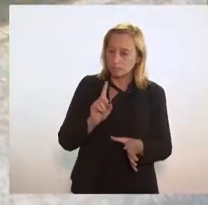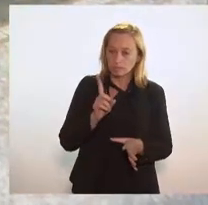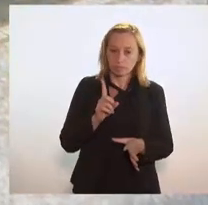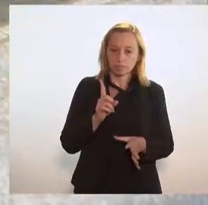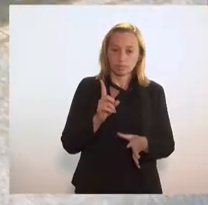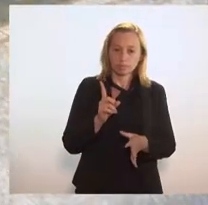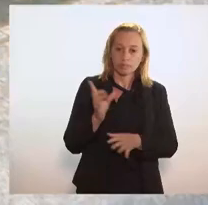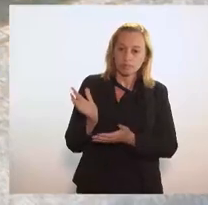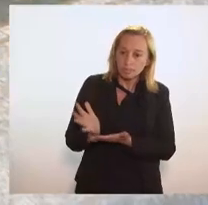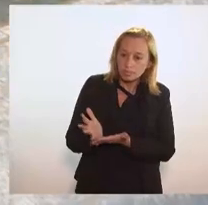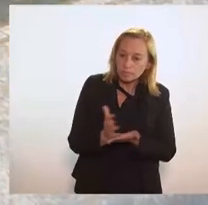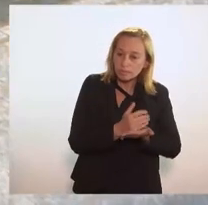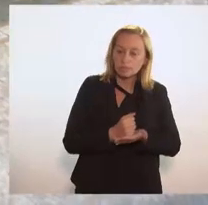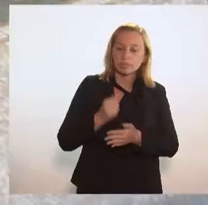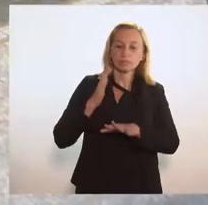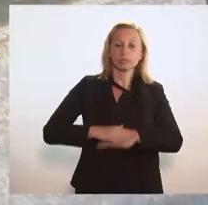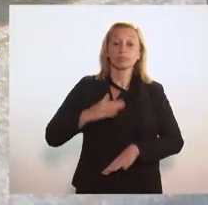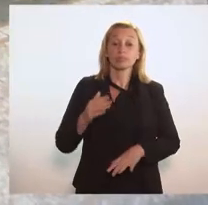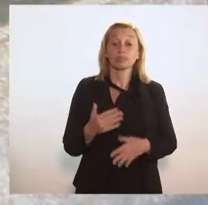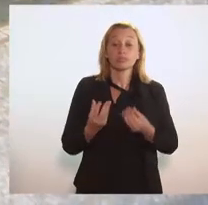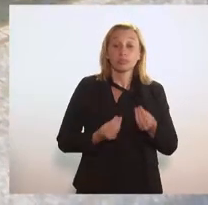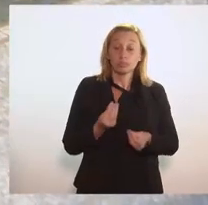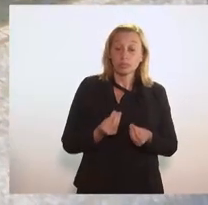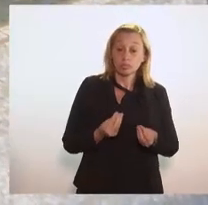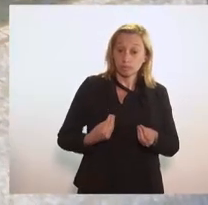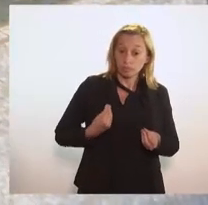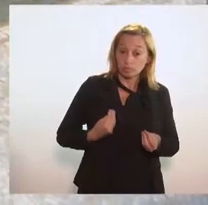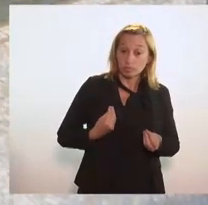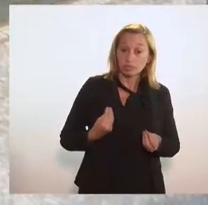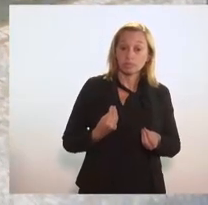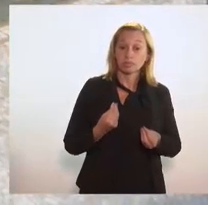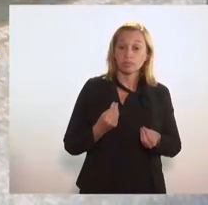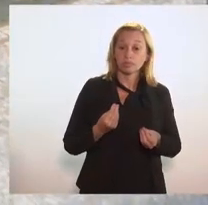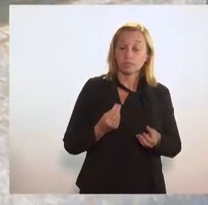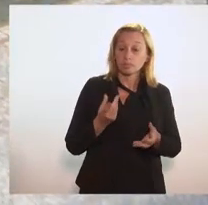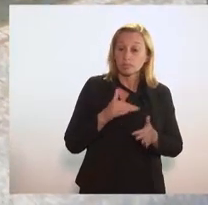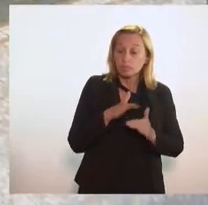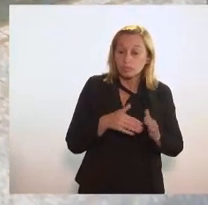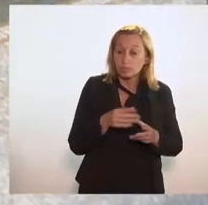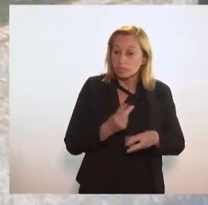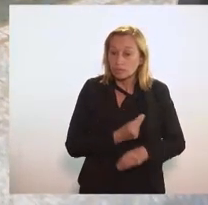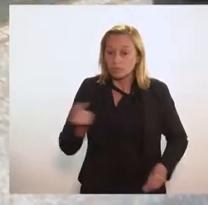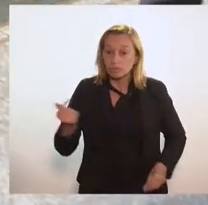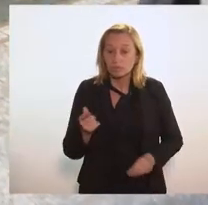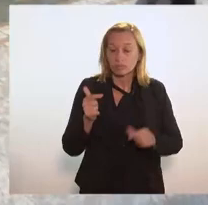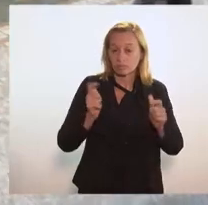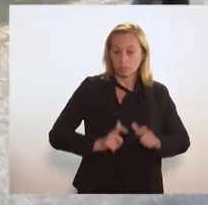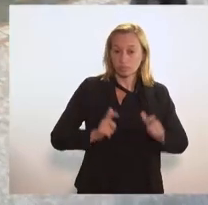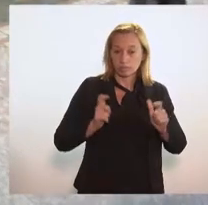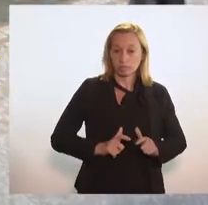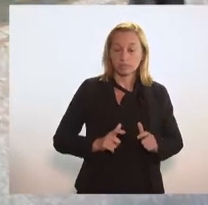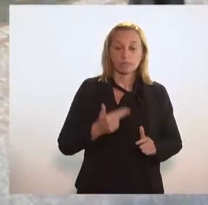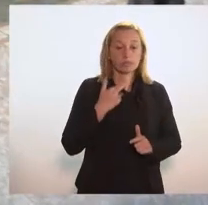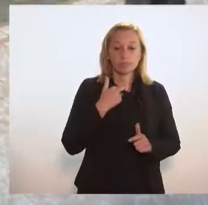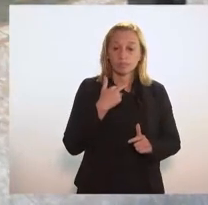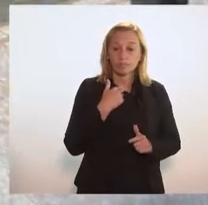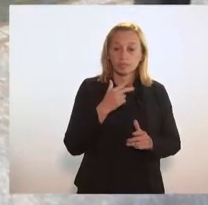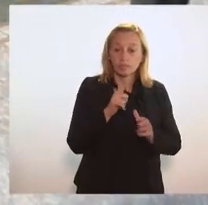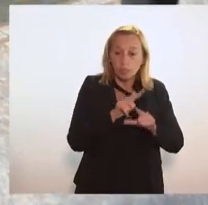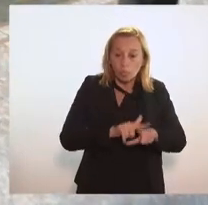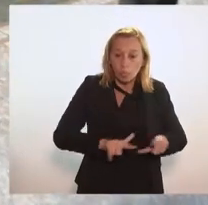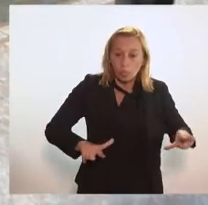arrecadar mais porque do jeito que da TV se todo mundo sair daqui ela não podemos deixa O que é o estado